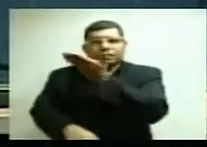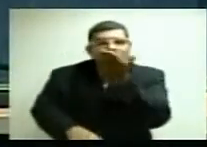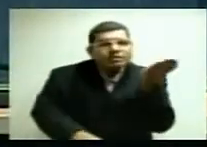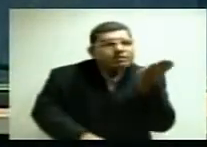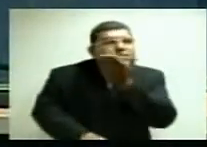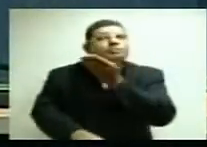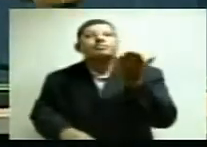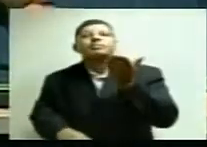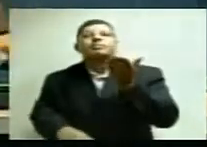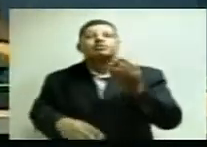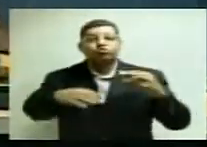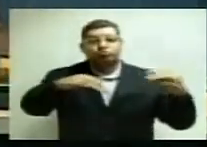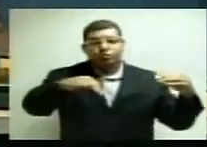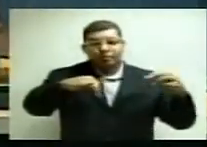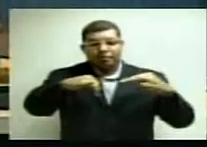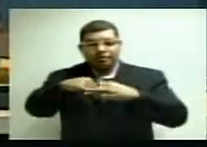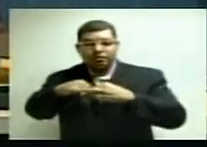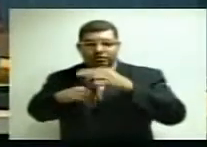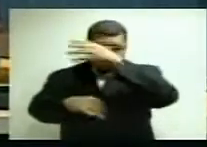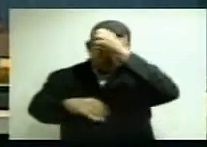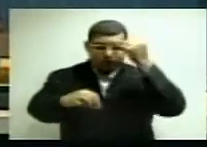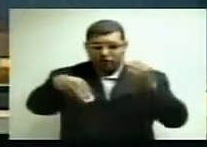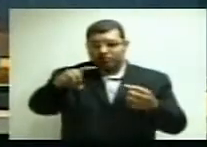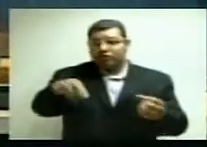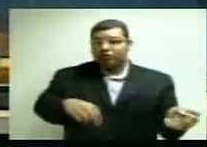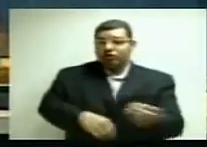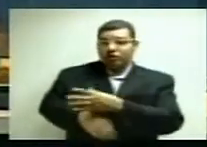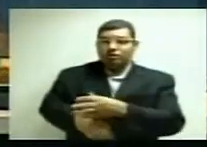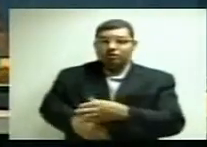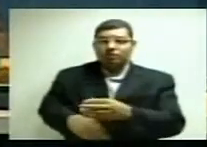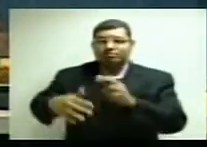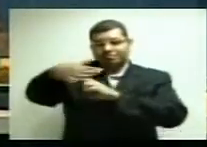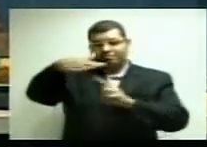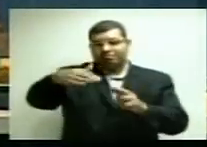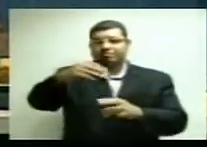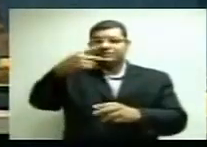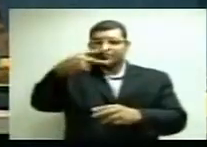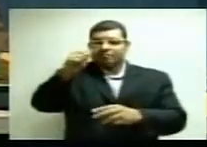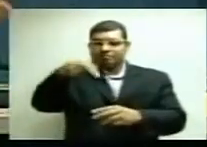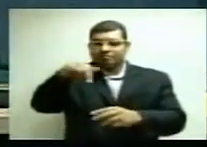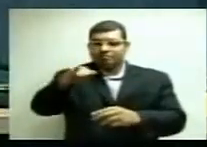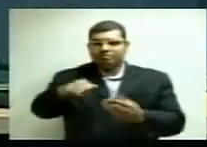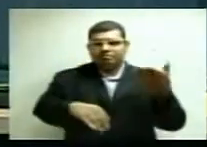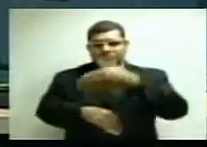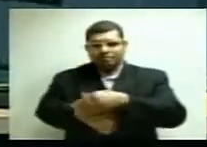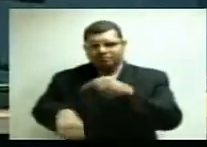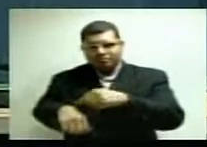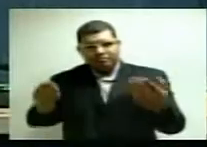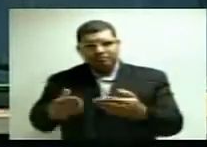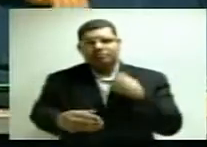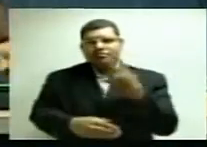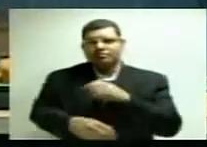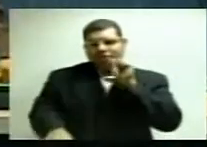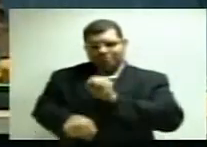Raimundo, no Porto de Manaus, na Manaus Moderna e na Feira da Panaí. Eu acho que passou da hora de